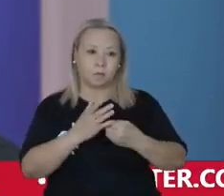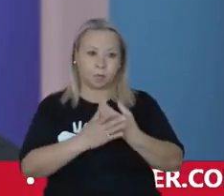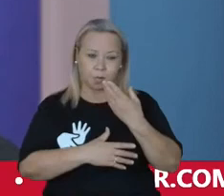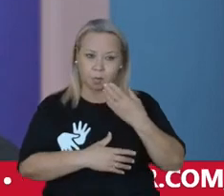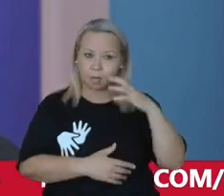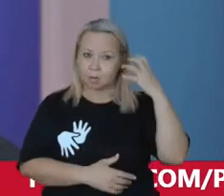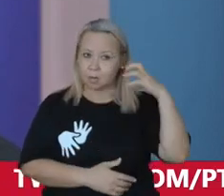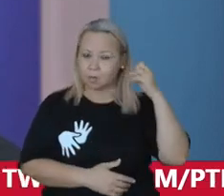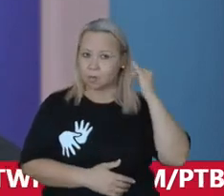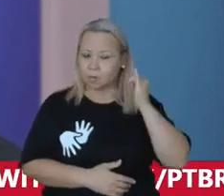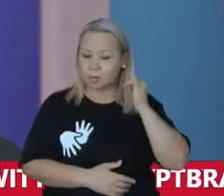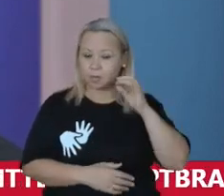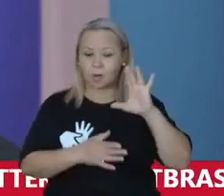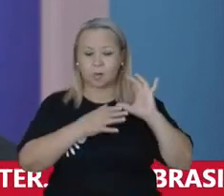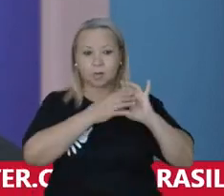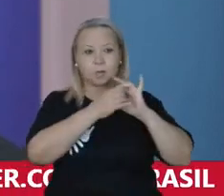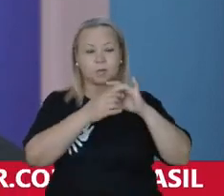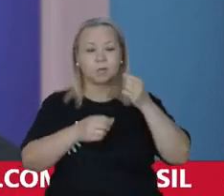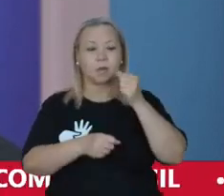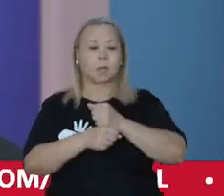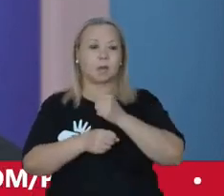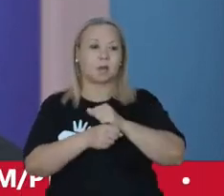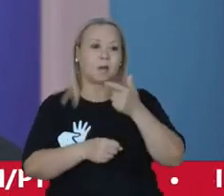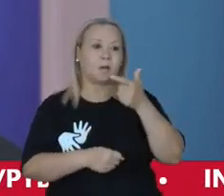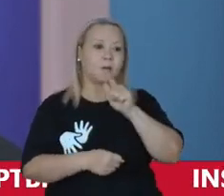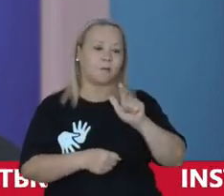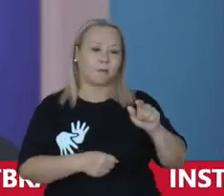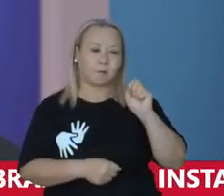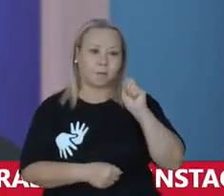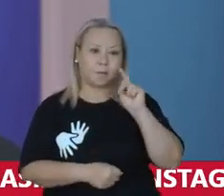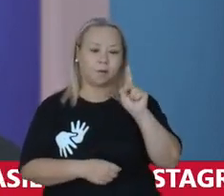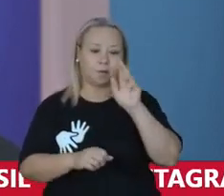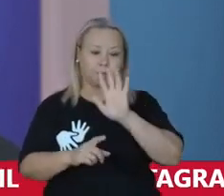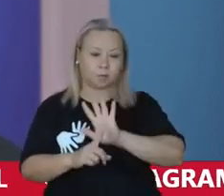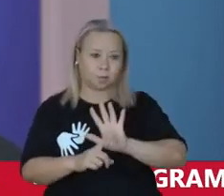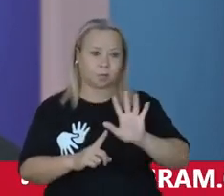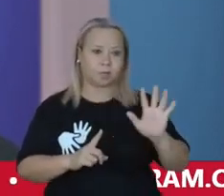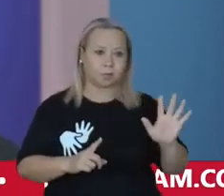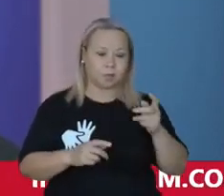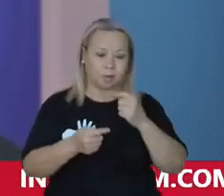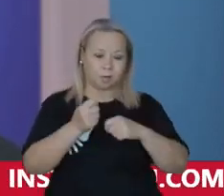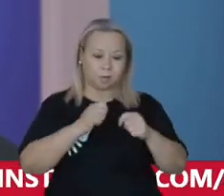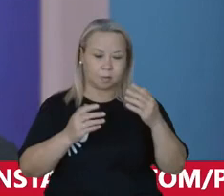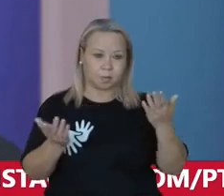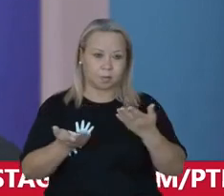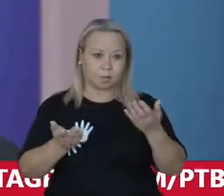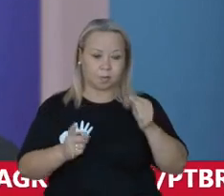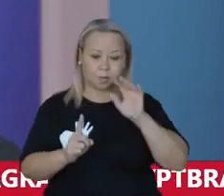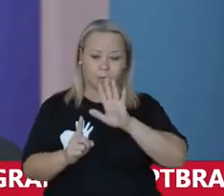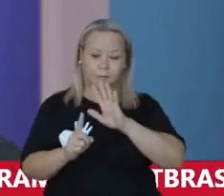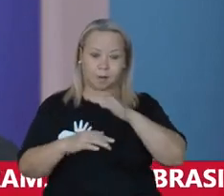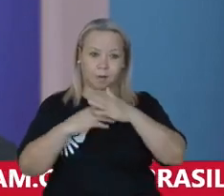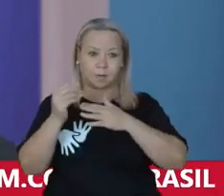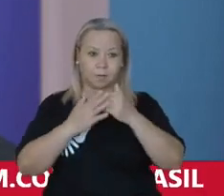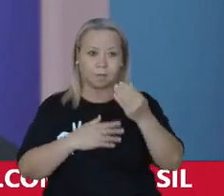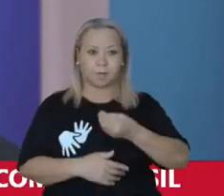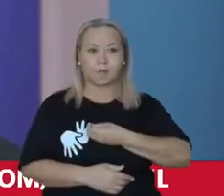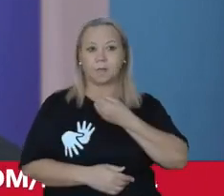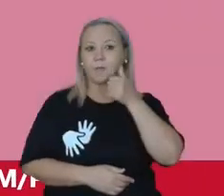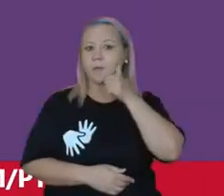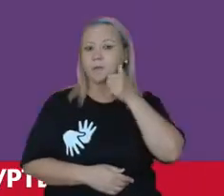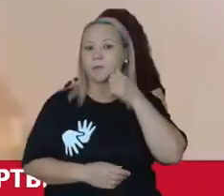Davi, contextualizou a reforma da Previdência dentro do cenário econômico atual e como ela afeta na prática a vida das